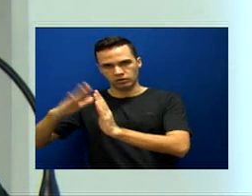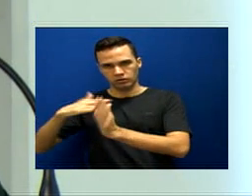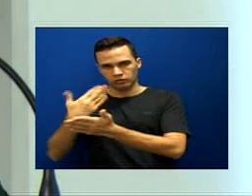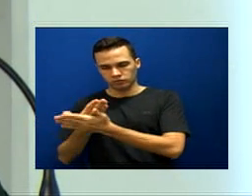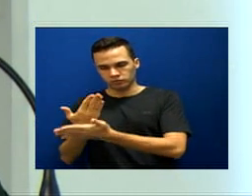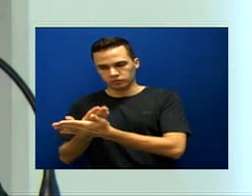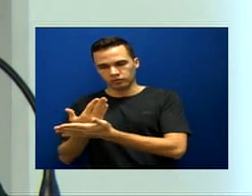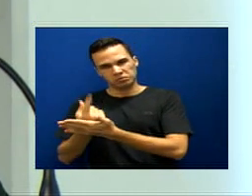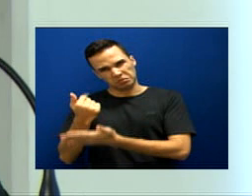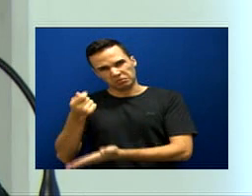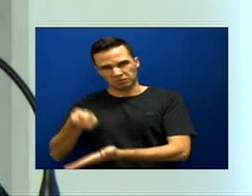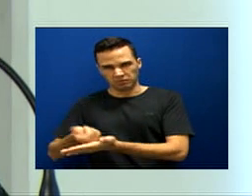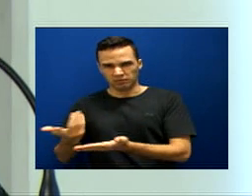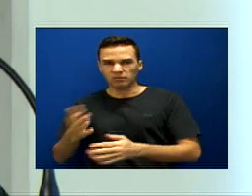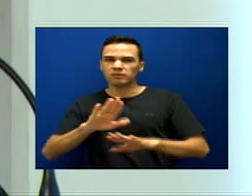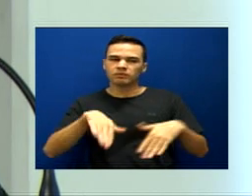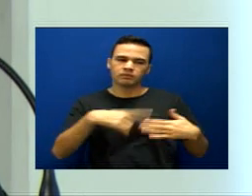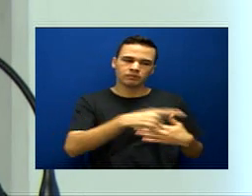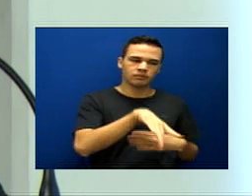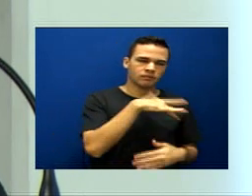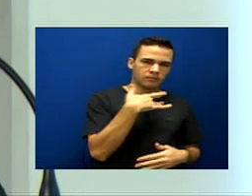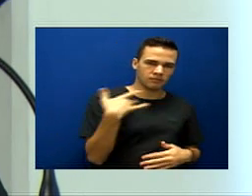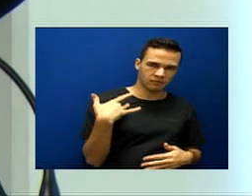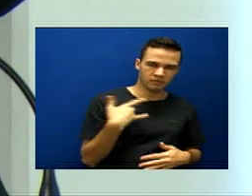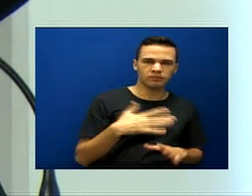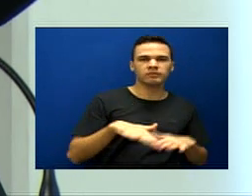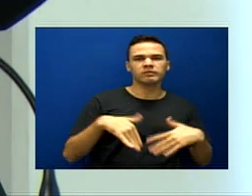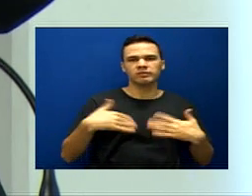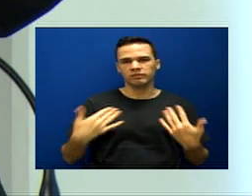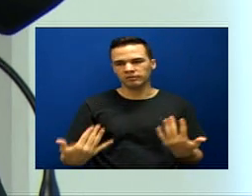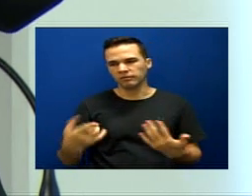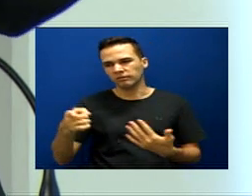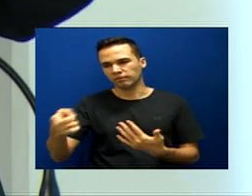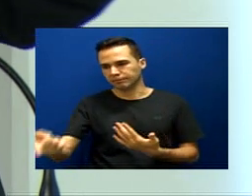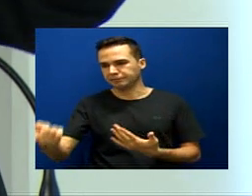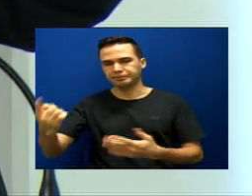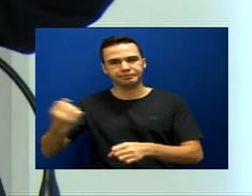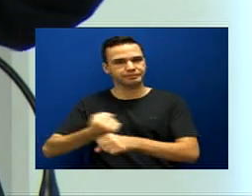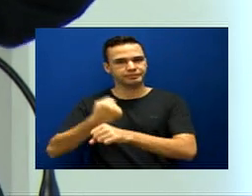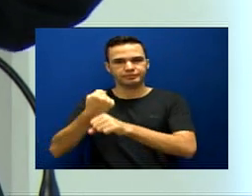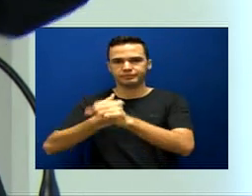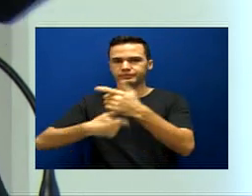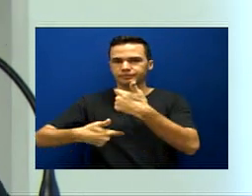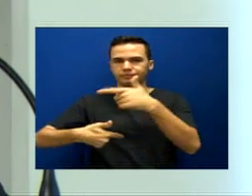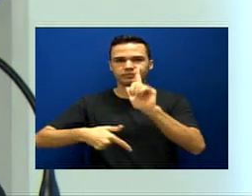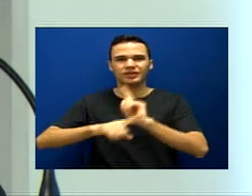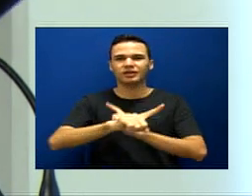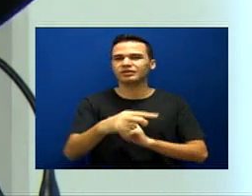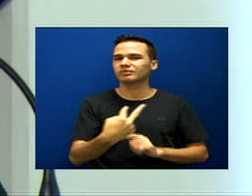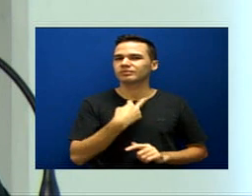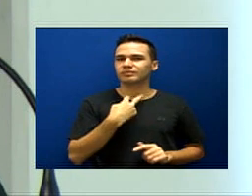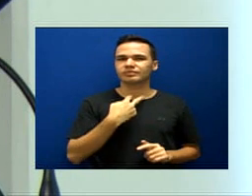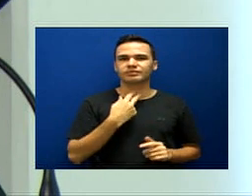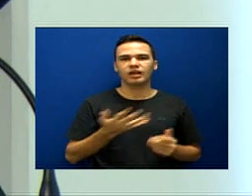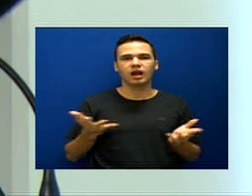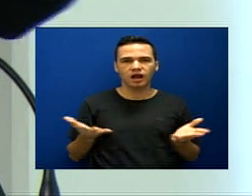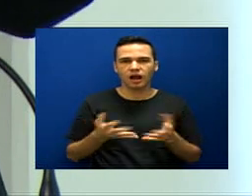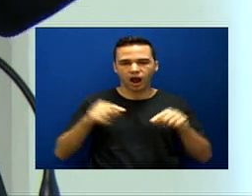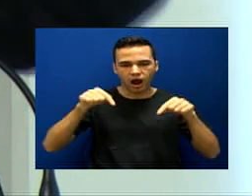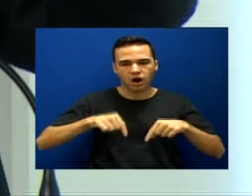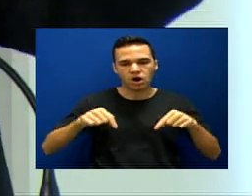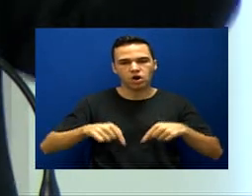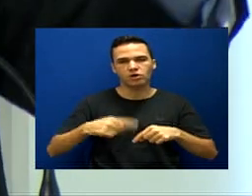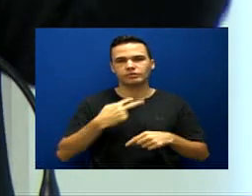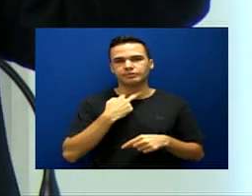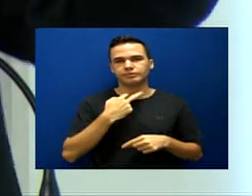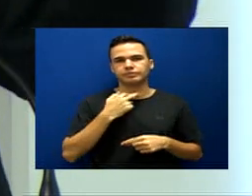recursos para educação, ou para saúde, ou para infraestrutura. Desses três, não pôde nenhum naquele momento. Ele falou: não posso,